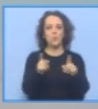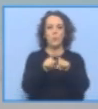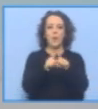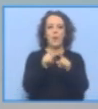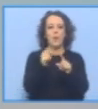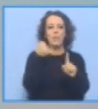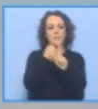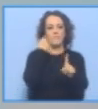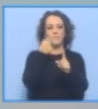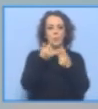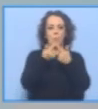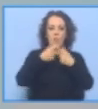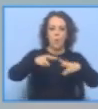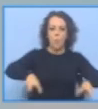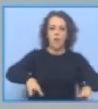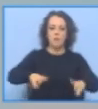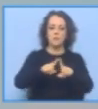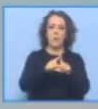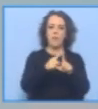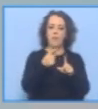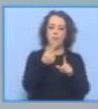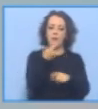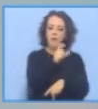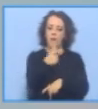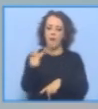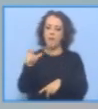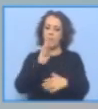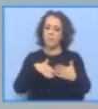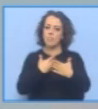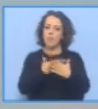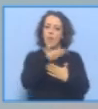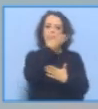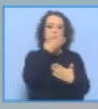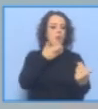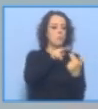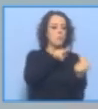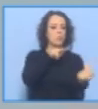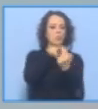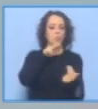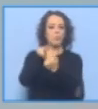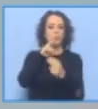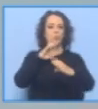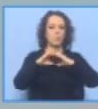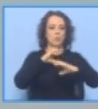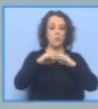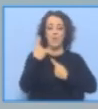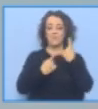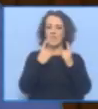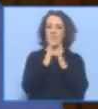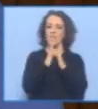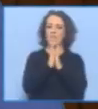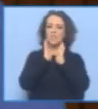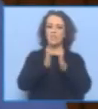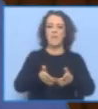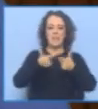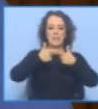não é? De um léxico que leva a estabelecer canais de comunicação com estas pessoas. Muitas vezes a Igreja utiliza uma linguagem já